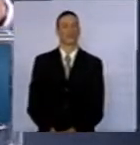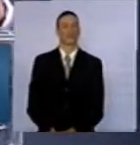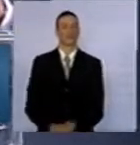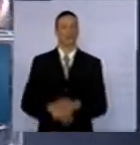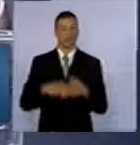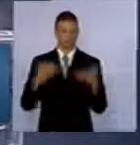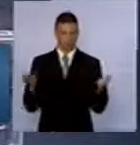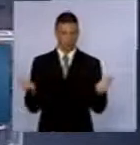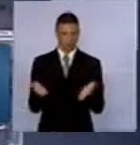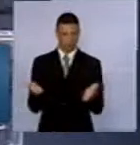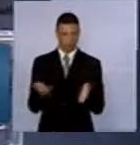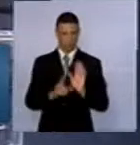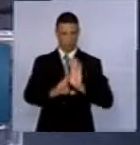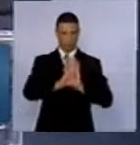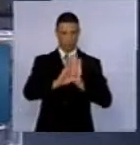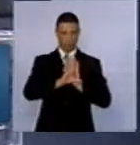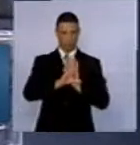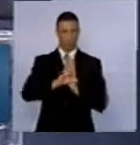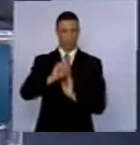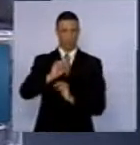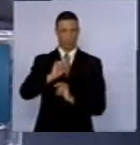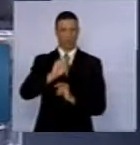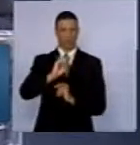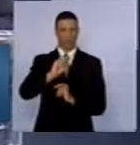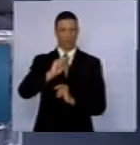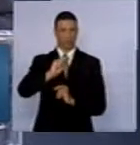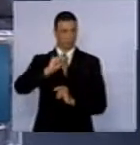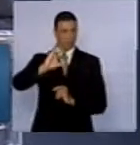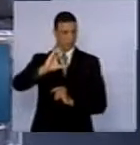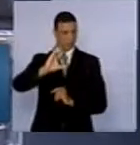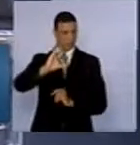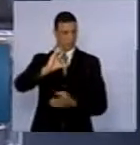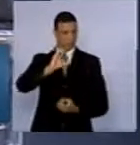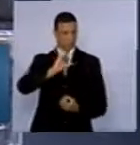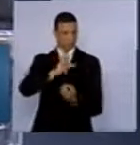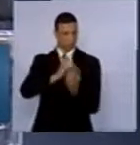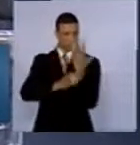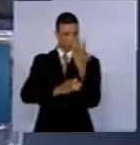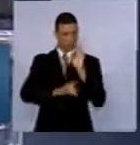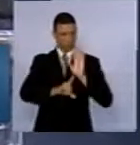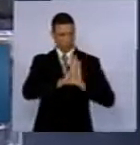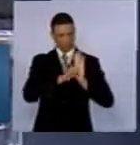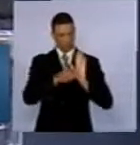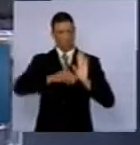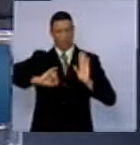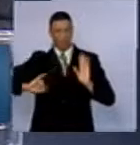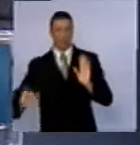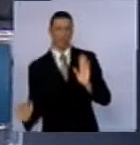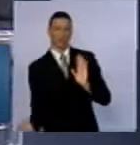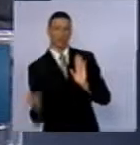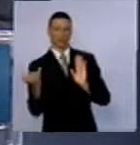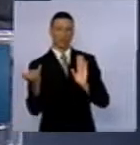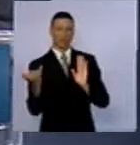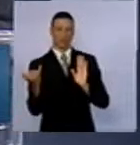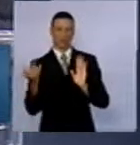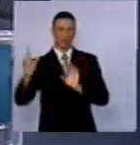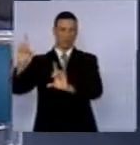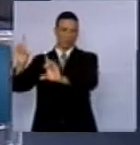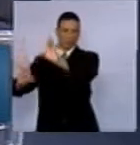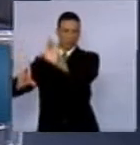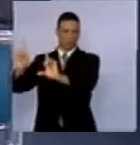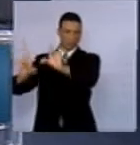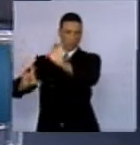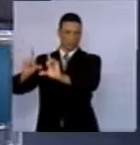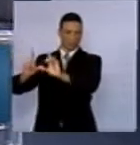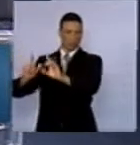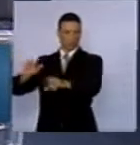Agora, com a lei do SEAC, efetivamente, a gente começa a ter uma oportunidade de poder se olhar na tela. Mas, antes